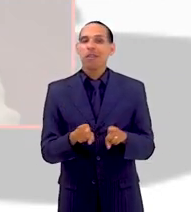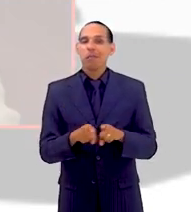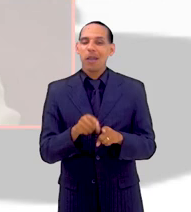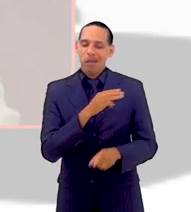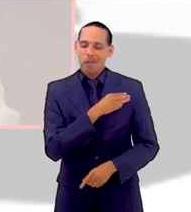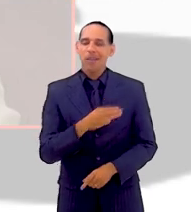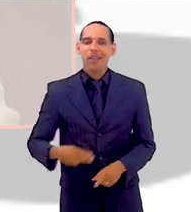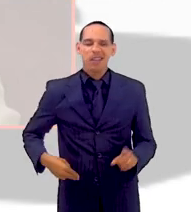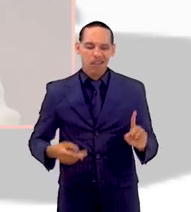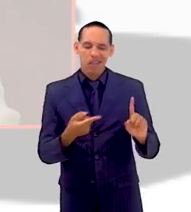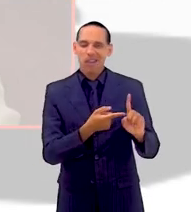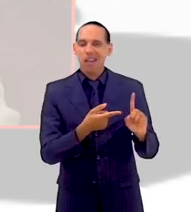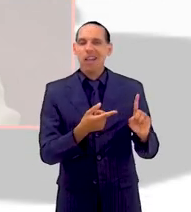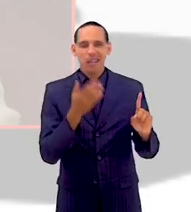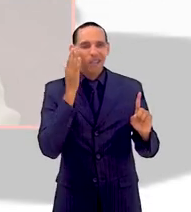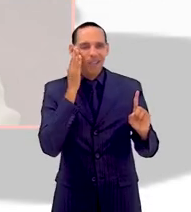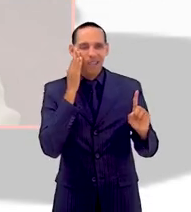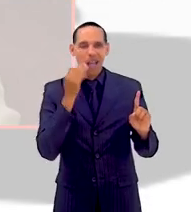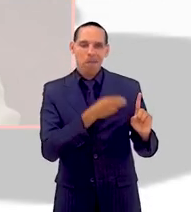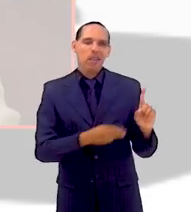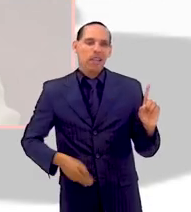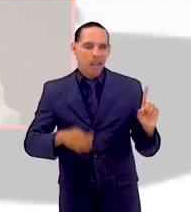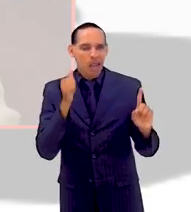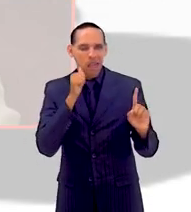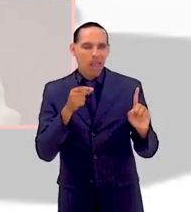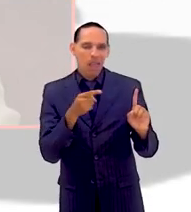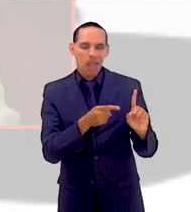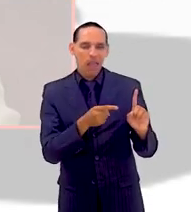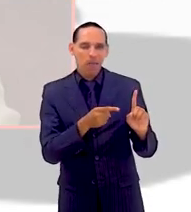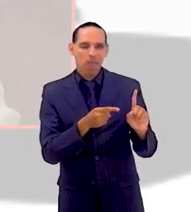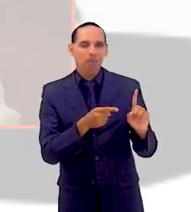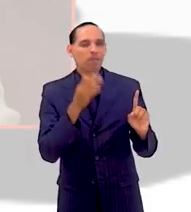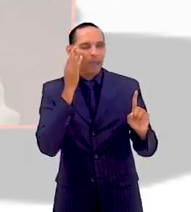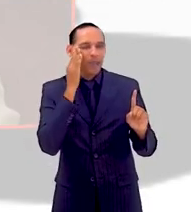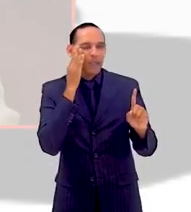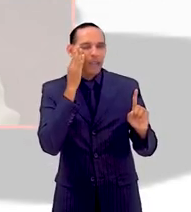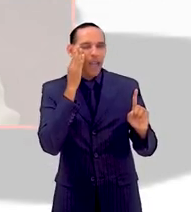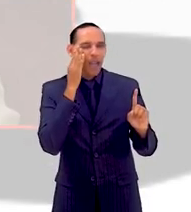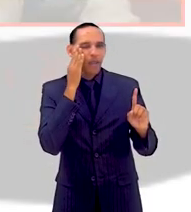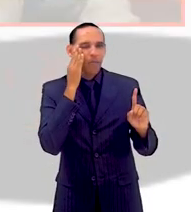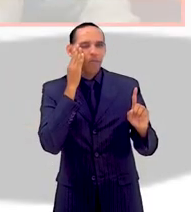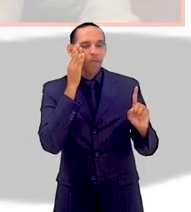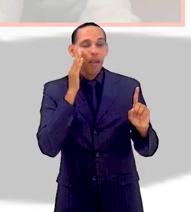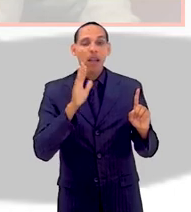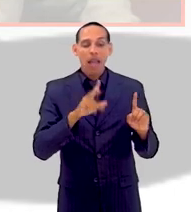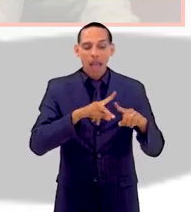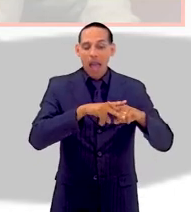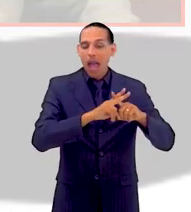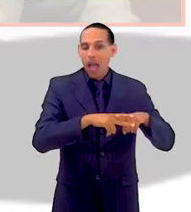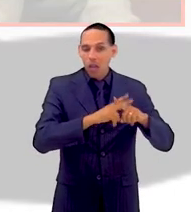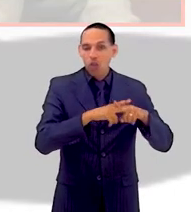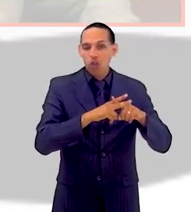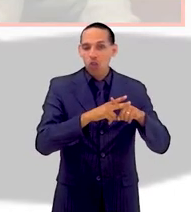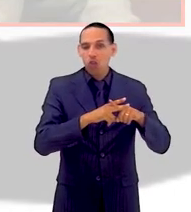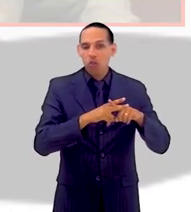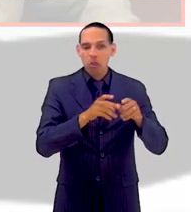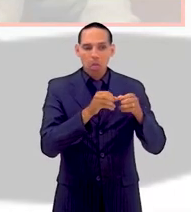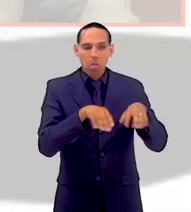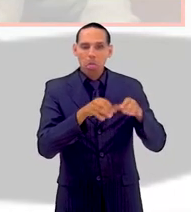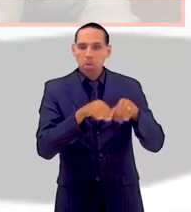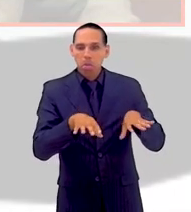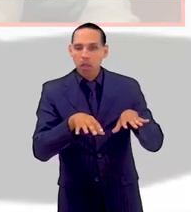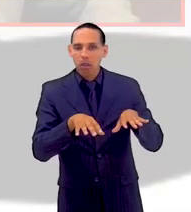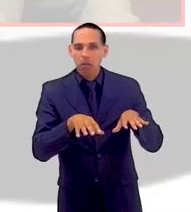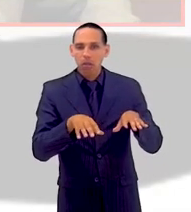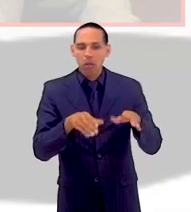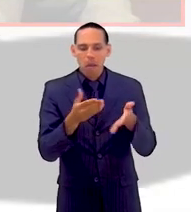para a ministra está ciente desse processo, é um ajuste que se faz sem prejudicar, vamos dizer assim, perda de